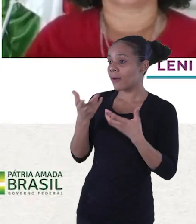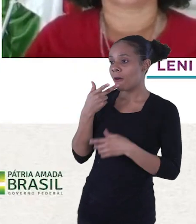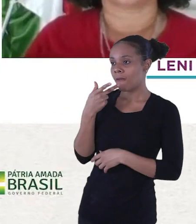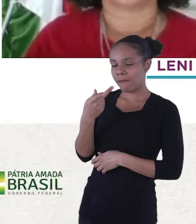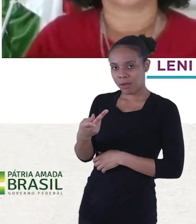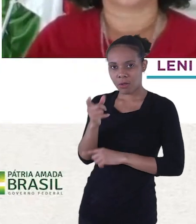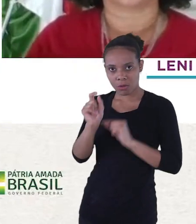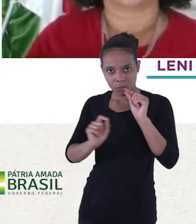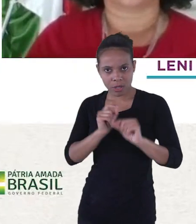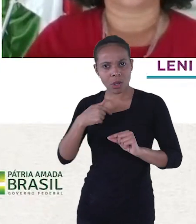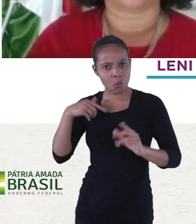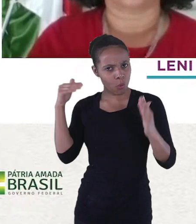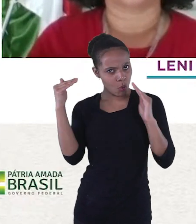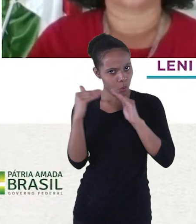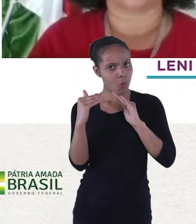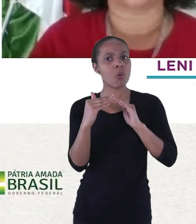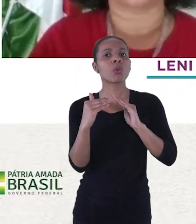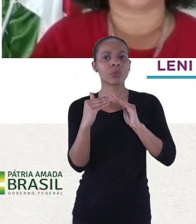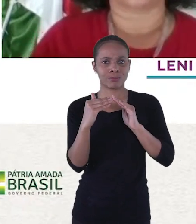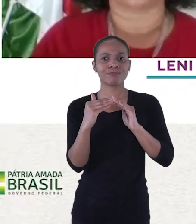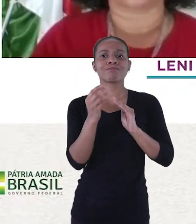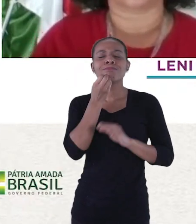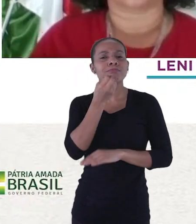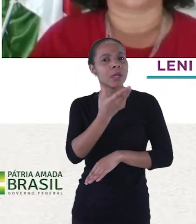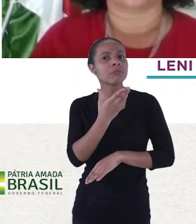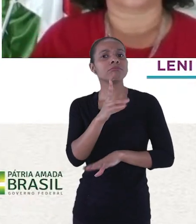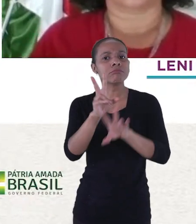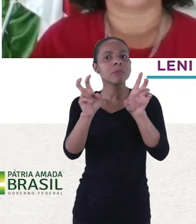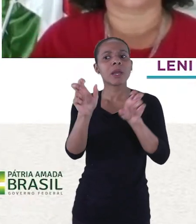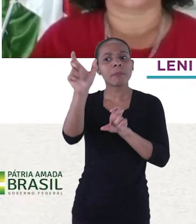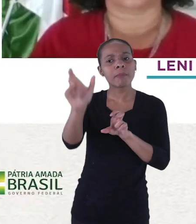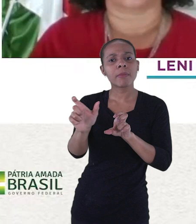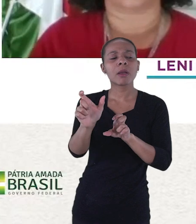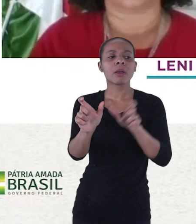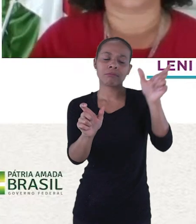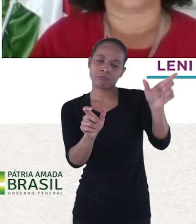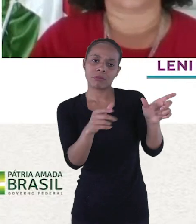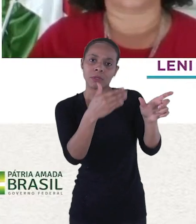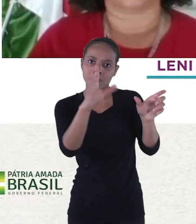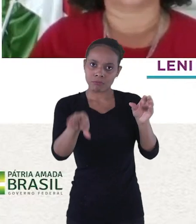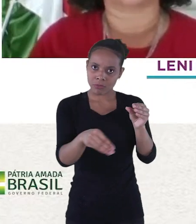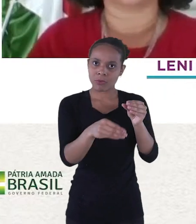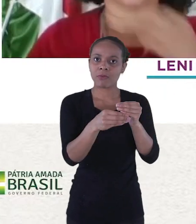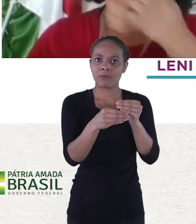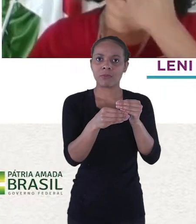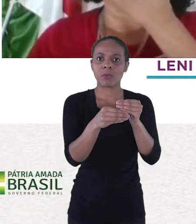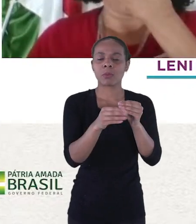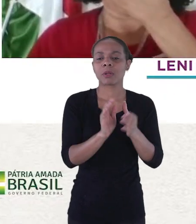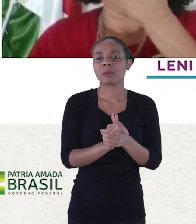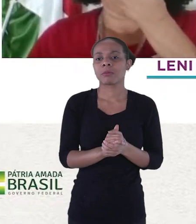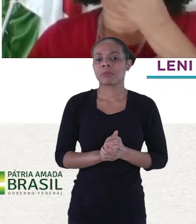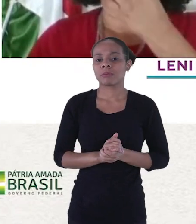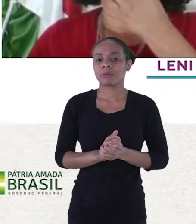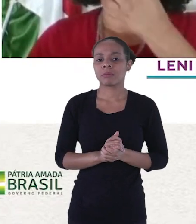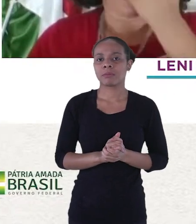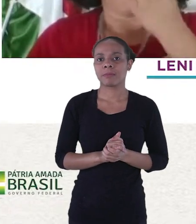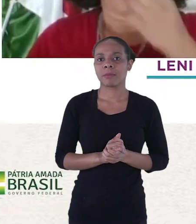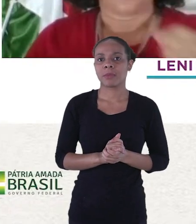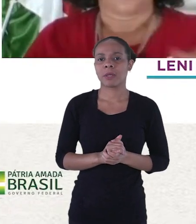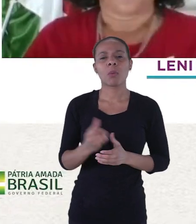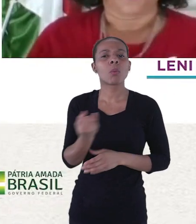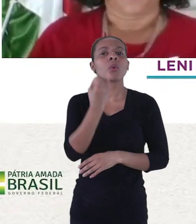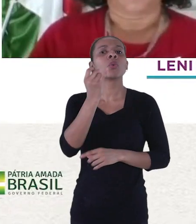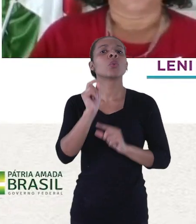com o que a Leni está dizendo, mas acho que seria importante. A obra da Carolina hoje